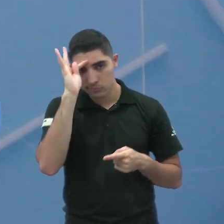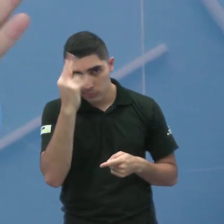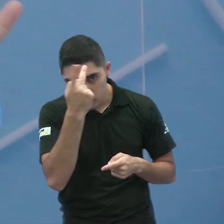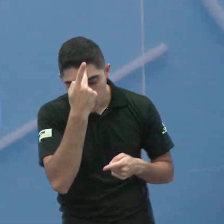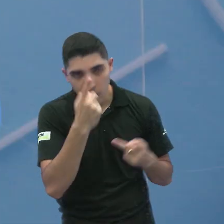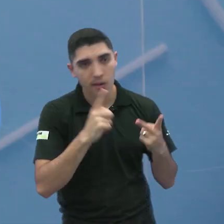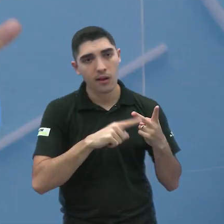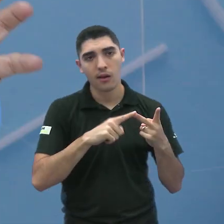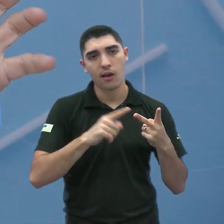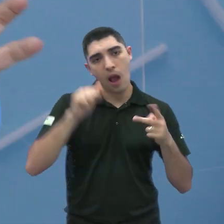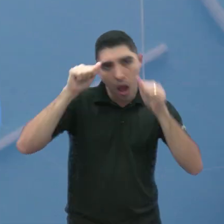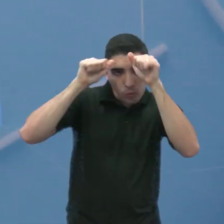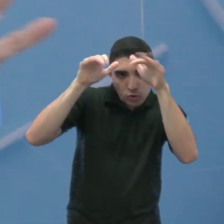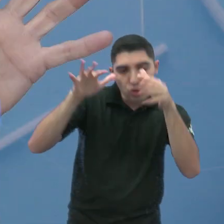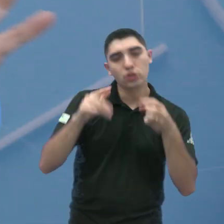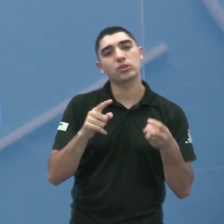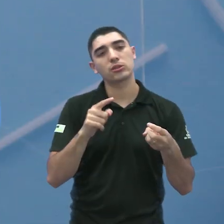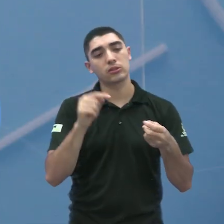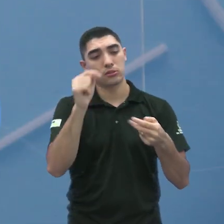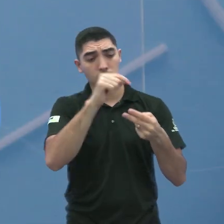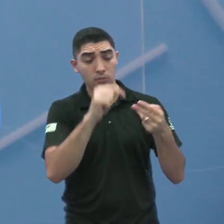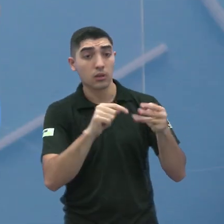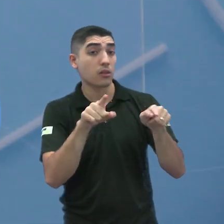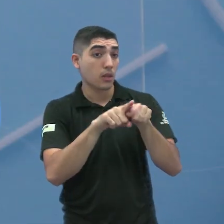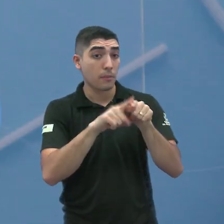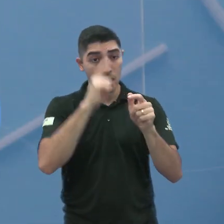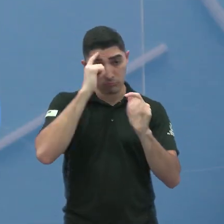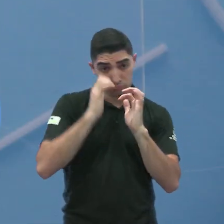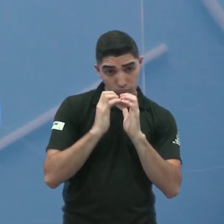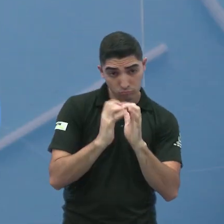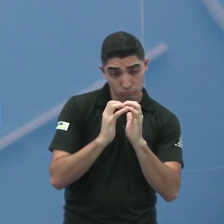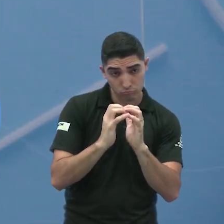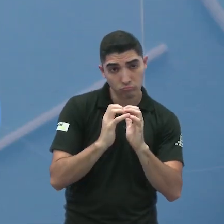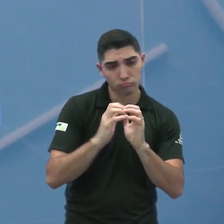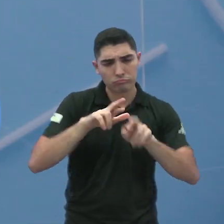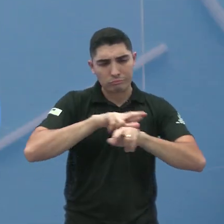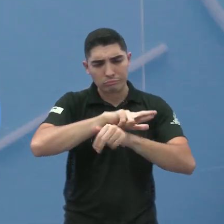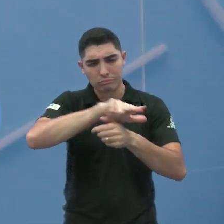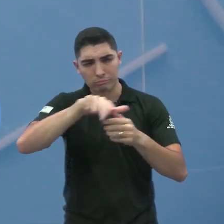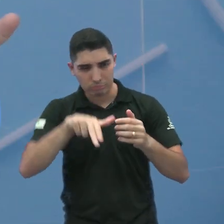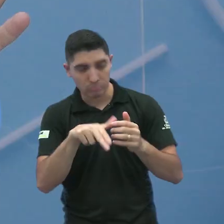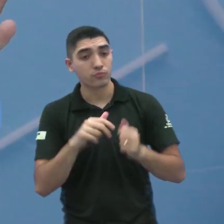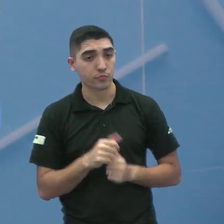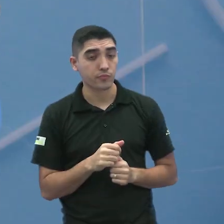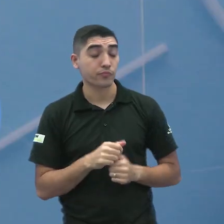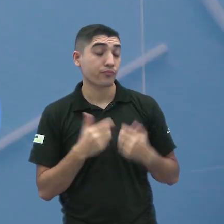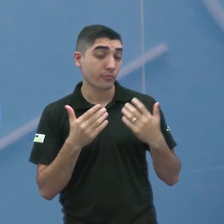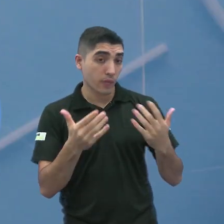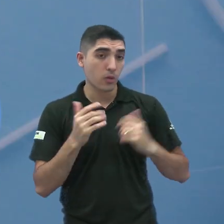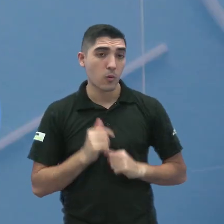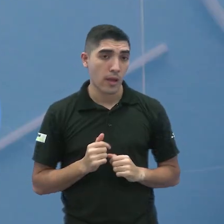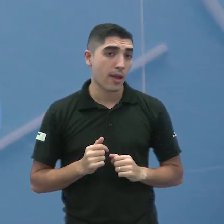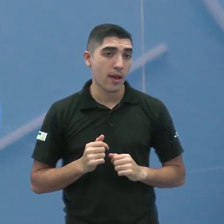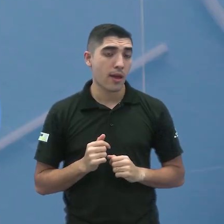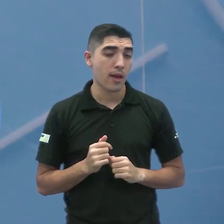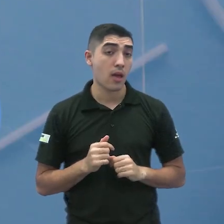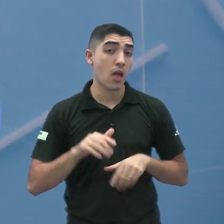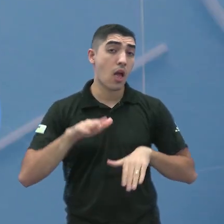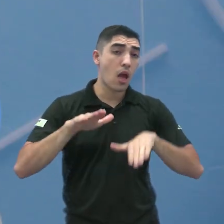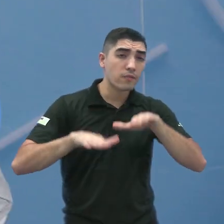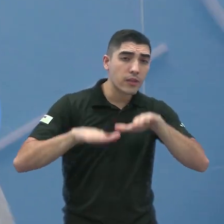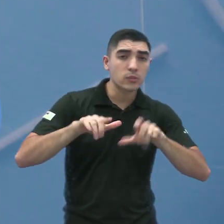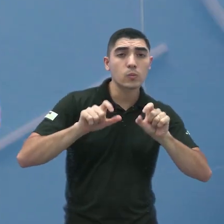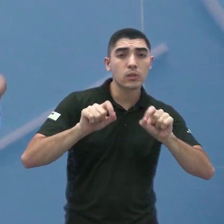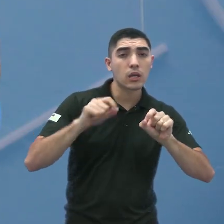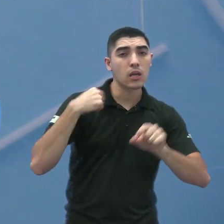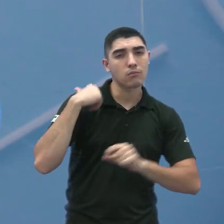autista, coisas de neurodesenvolvimento mesmo, as neurodivergências e outros quadros até. Às vezes, como